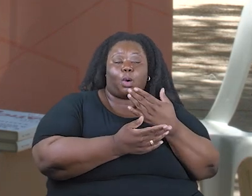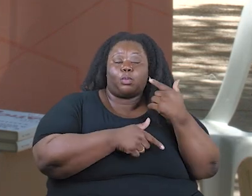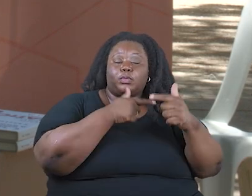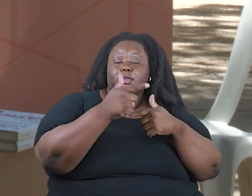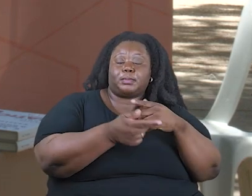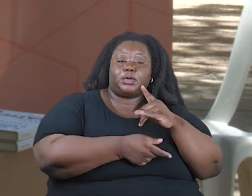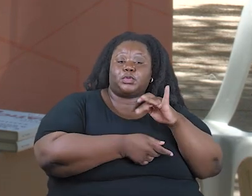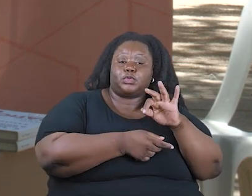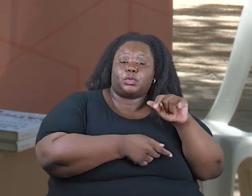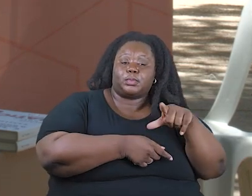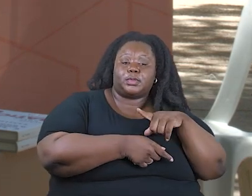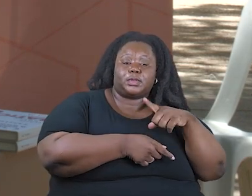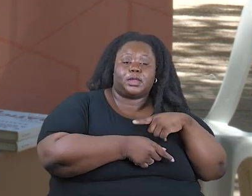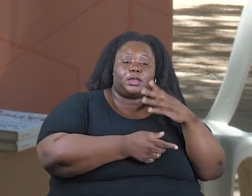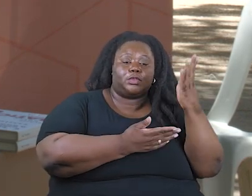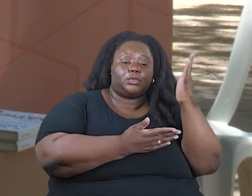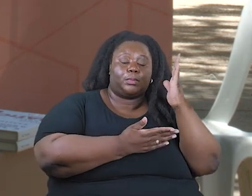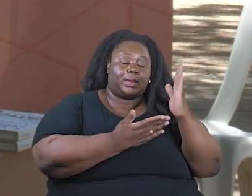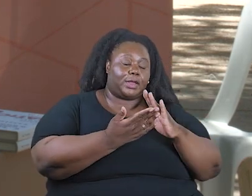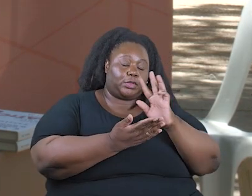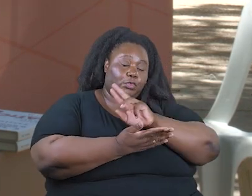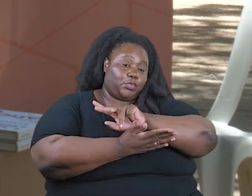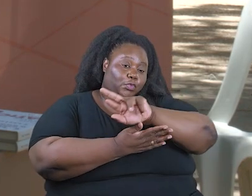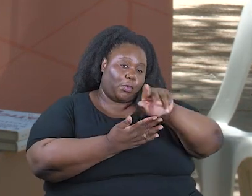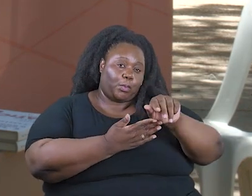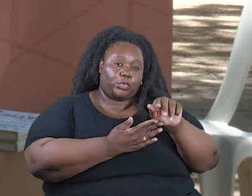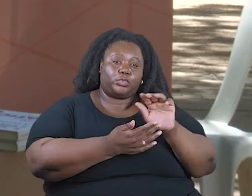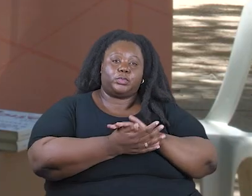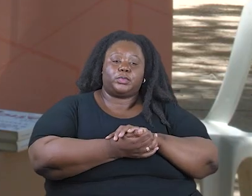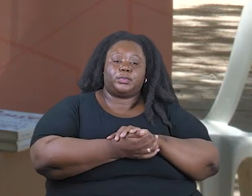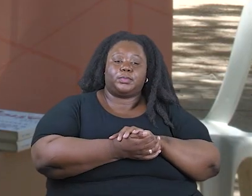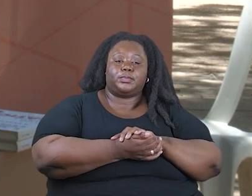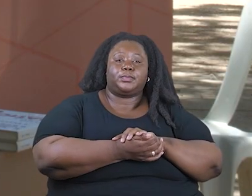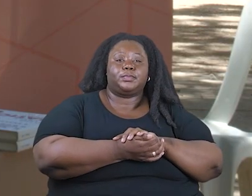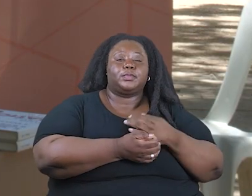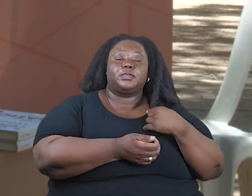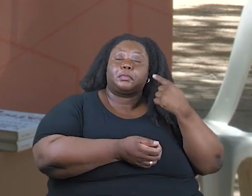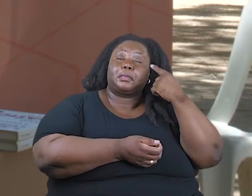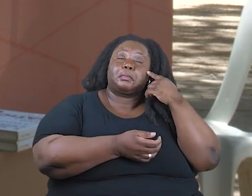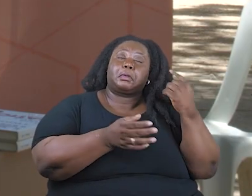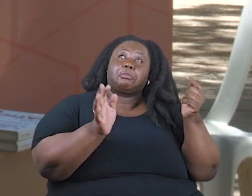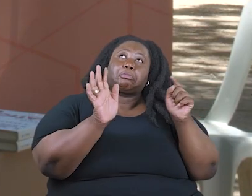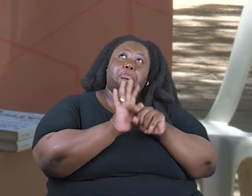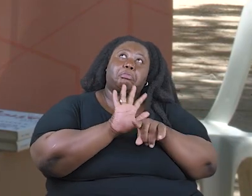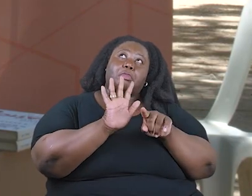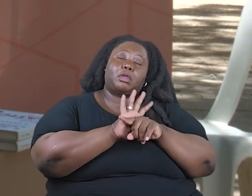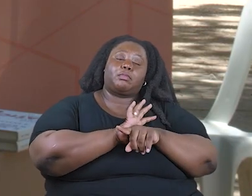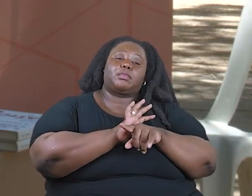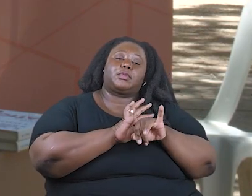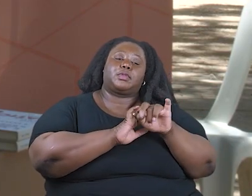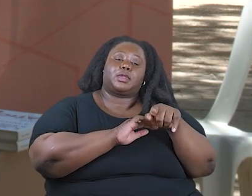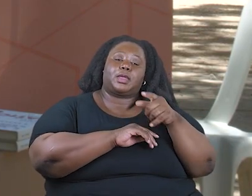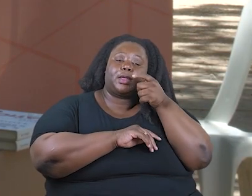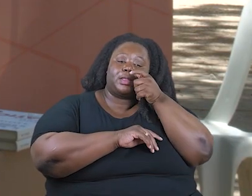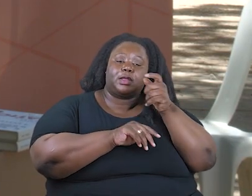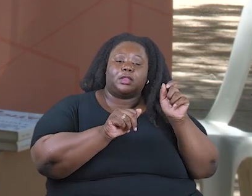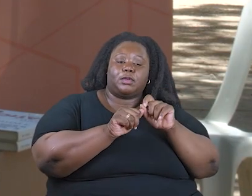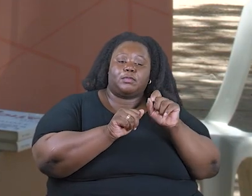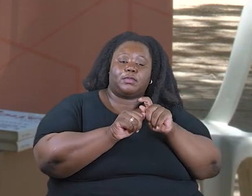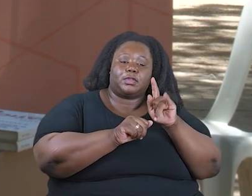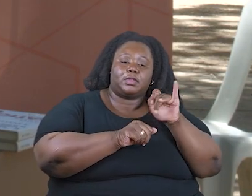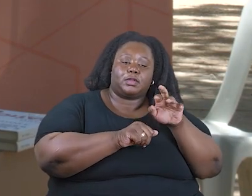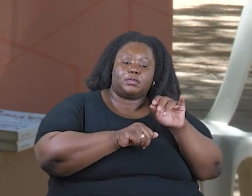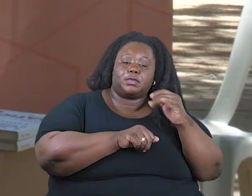existem no Brasil, né, nesse formato. E a gente estava até perguntando, assim, né, será que não seria interessante a gente fazer